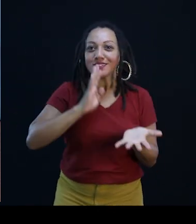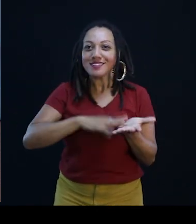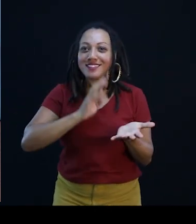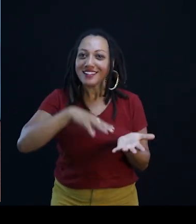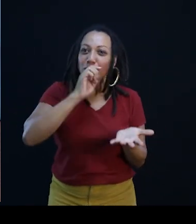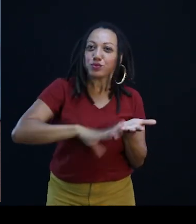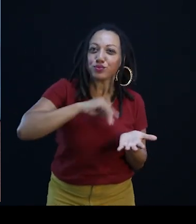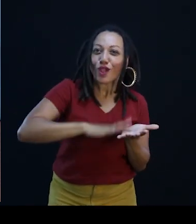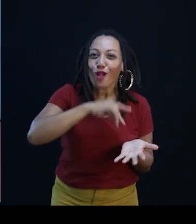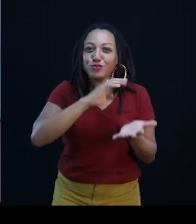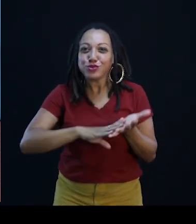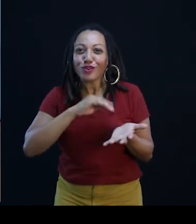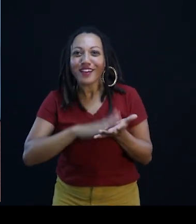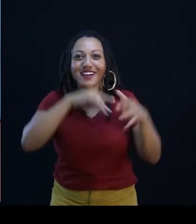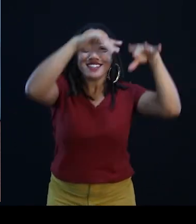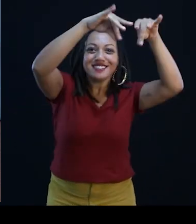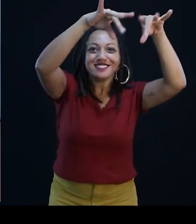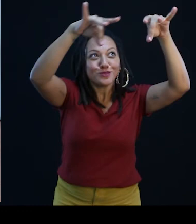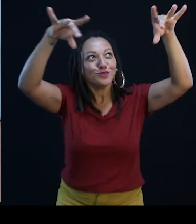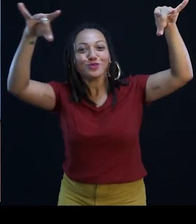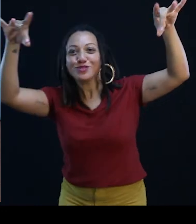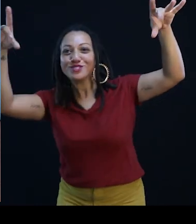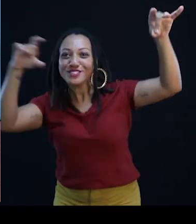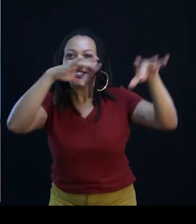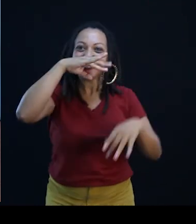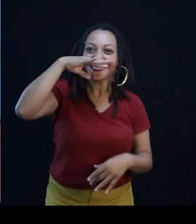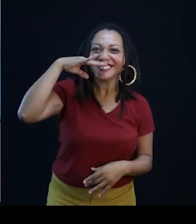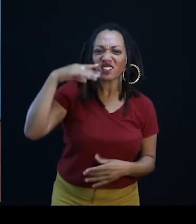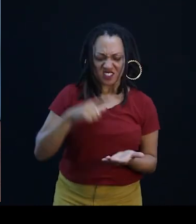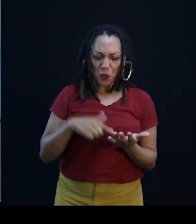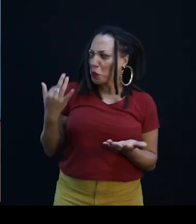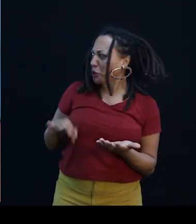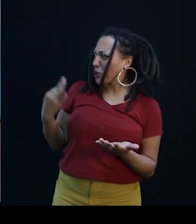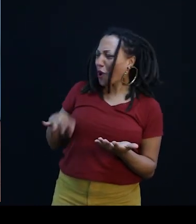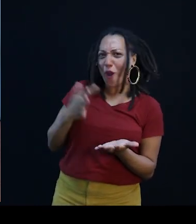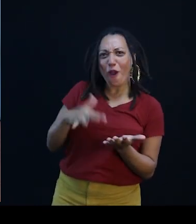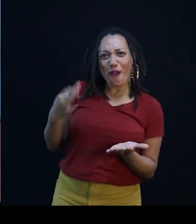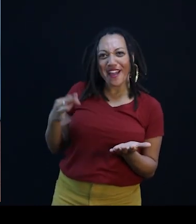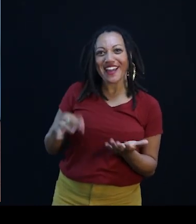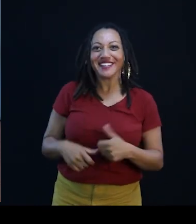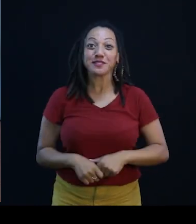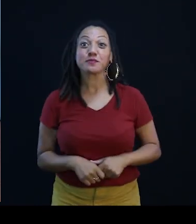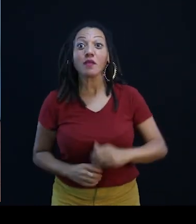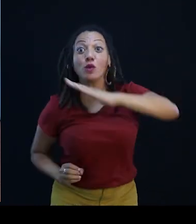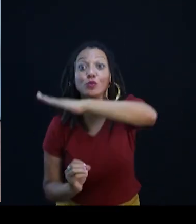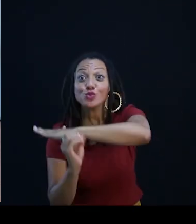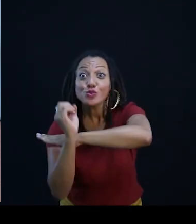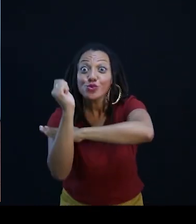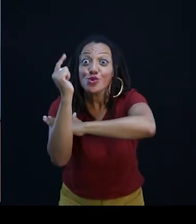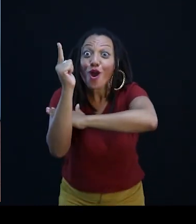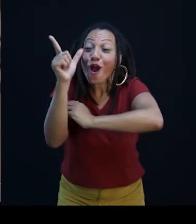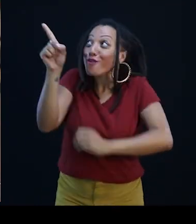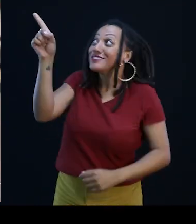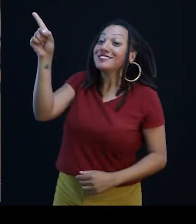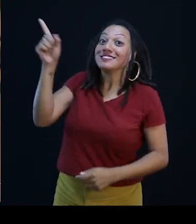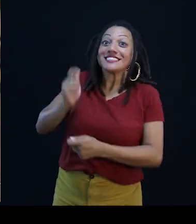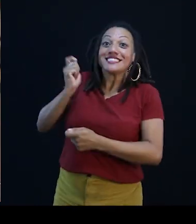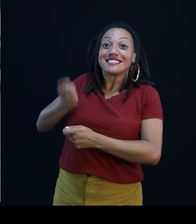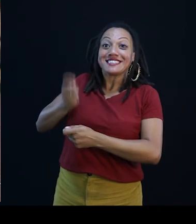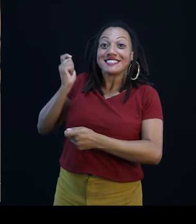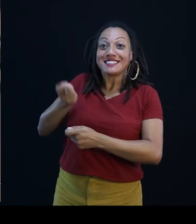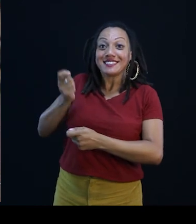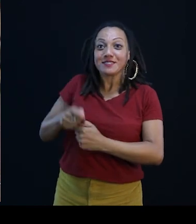cheira. Estende, estende, lavadeira. Quanto mais estende, mais cheira. O sol vem nascendo